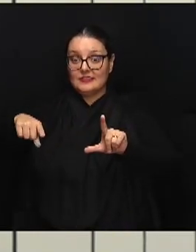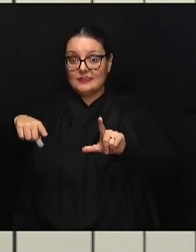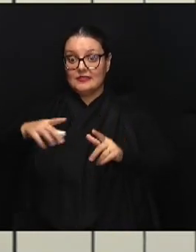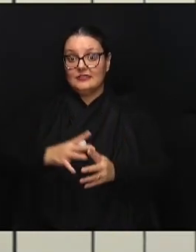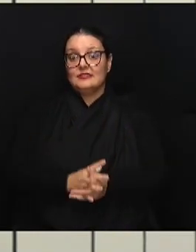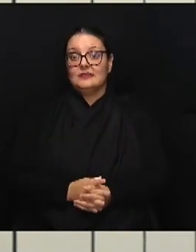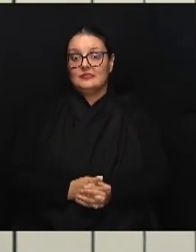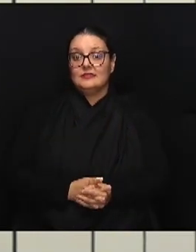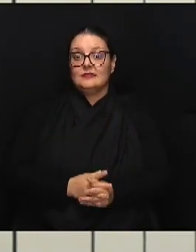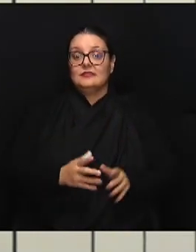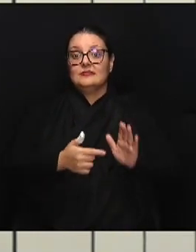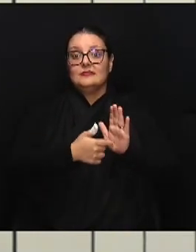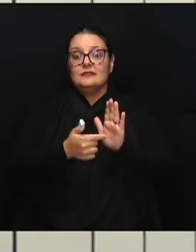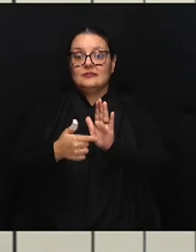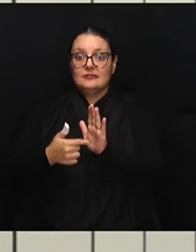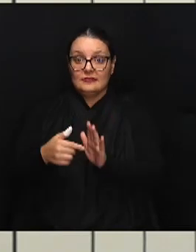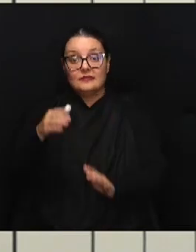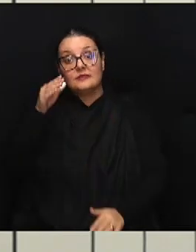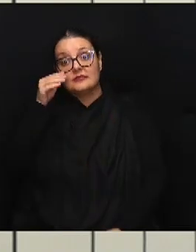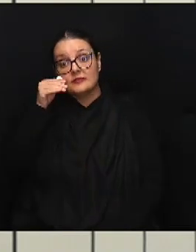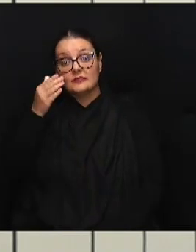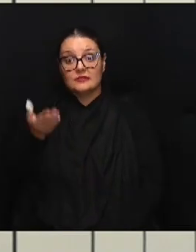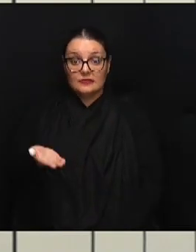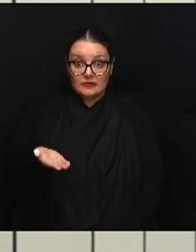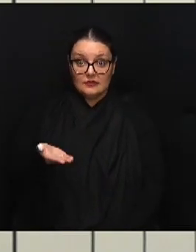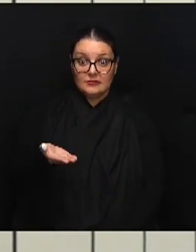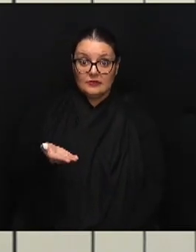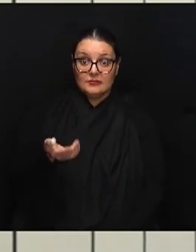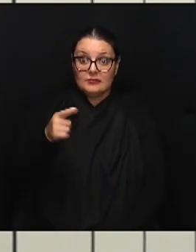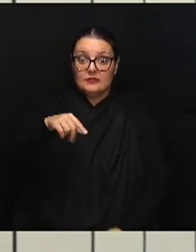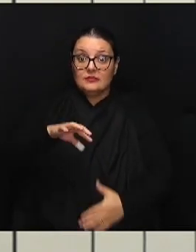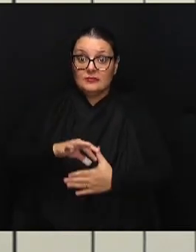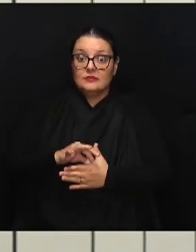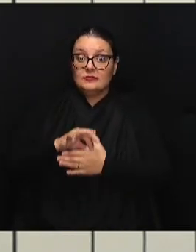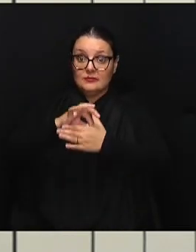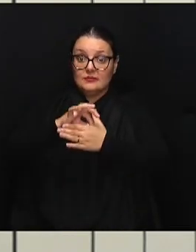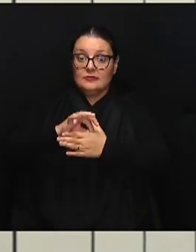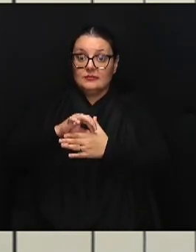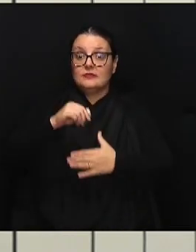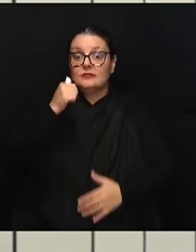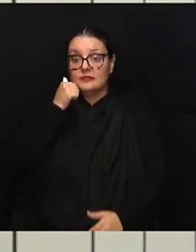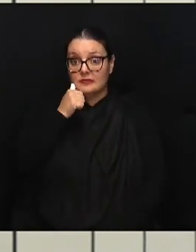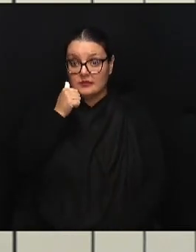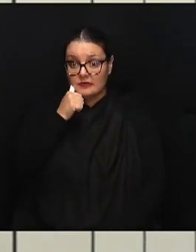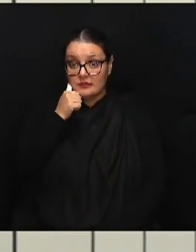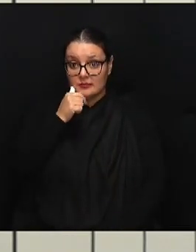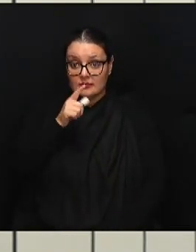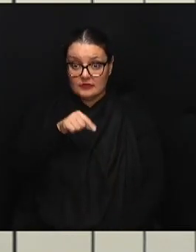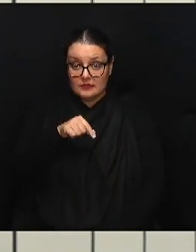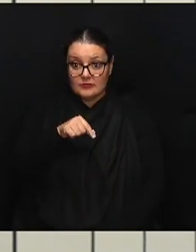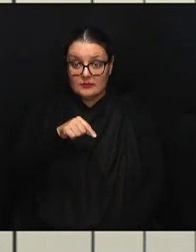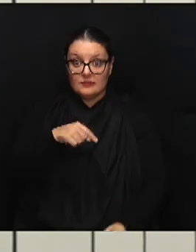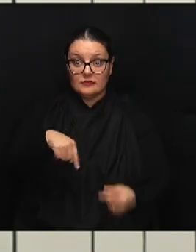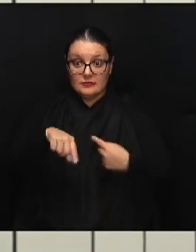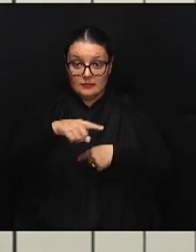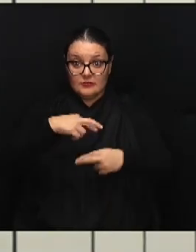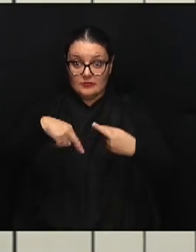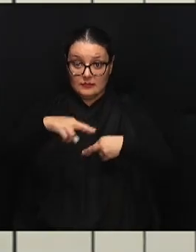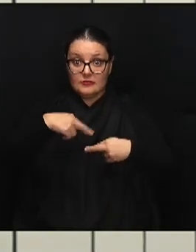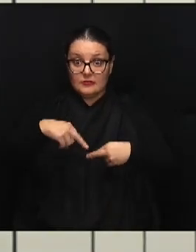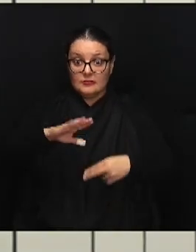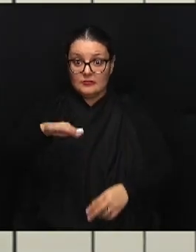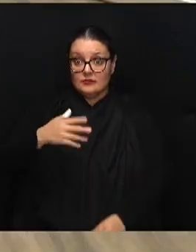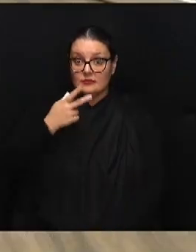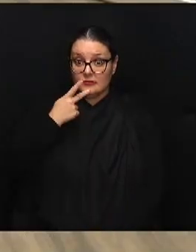têm mostrado que, curiosamente, elas são lideradas pelas mulheres. É um ponto também curioso, né? Porque quando a